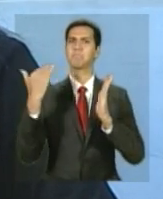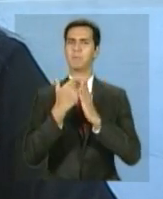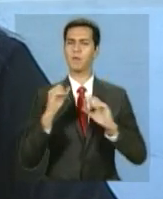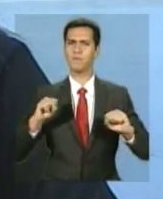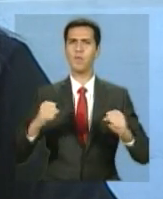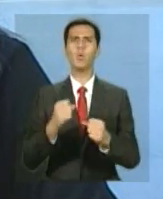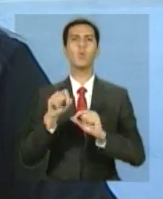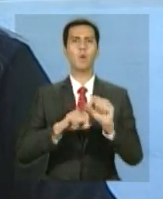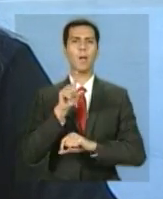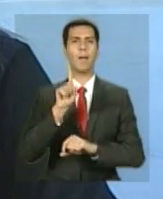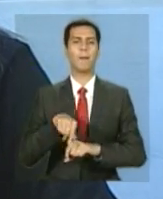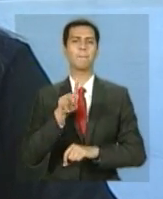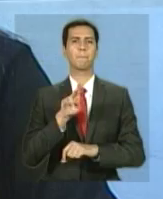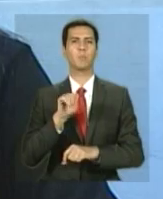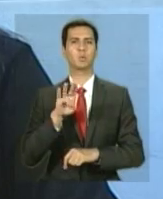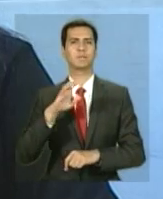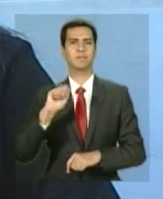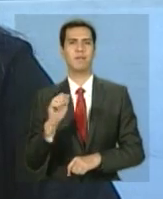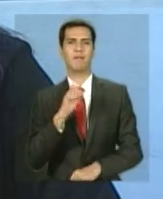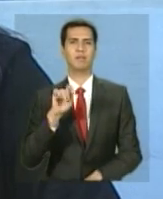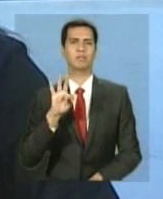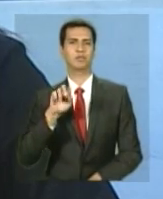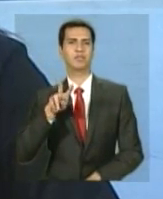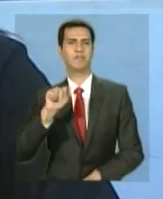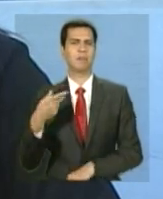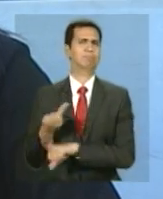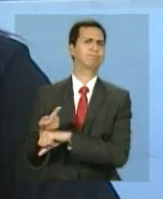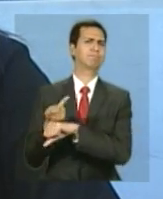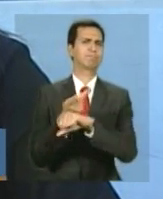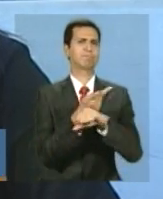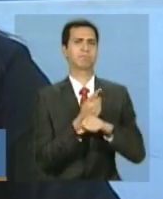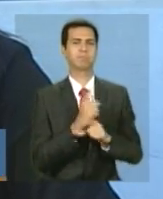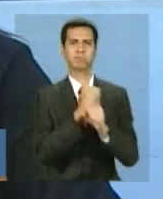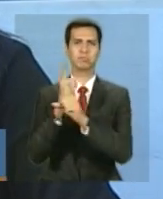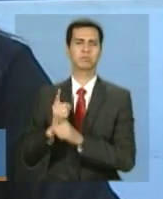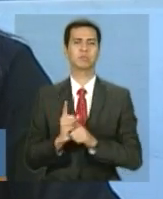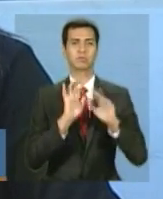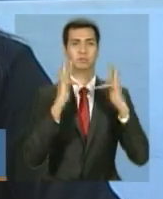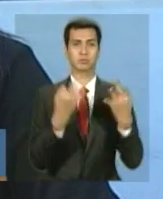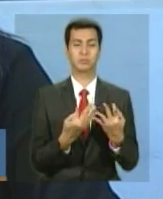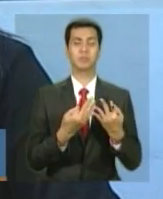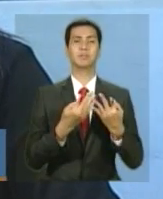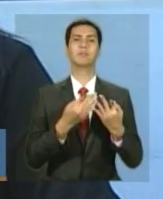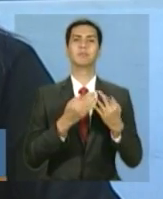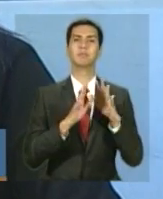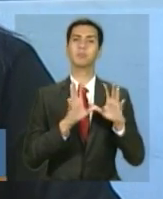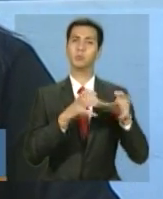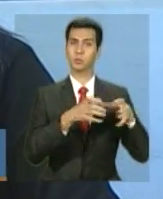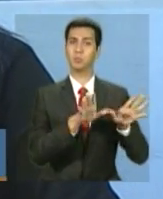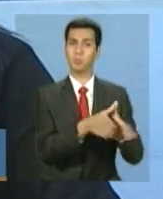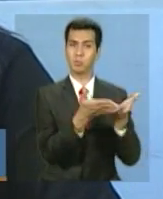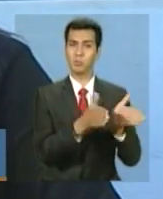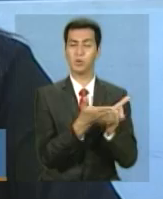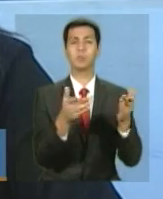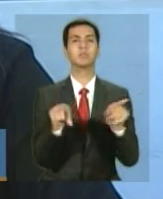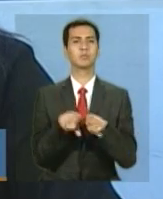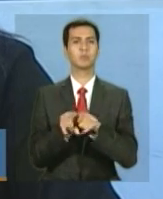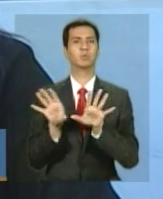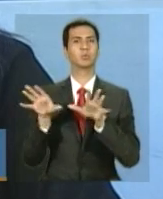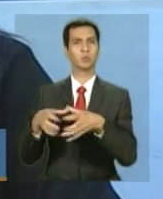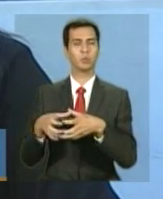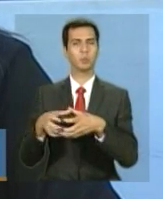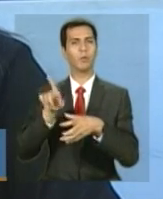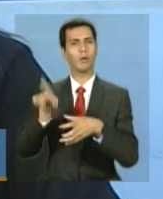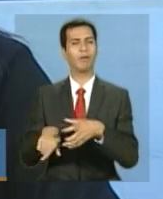o cadastramento de famílias de baixa renda e as que fazem parte de grupos tradicionais e íos esta ação faz parte